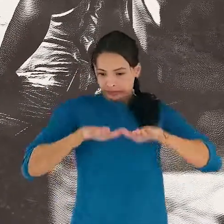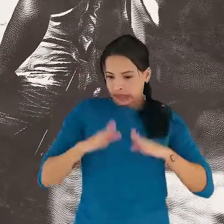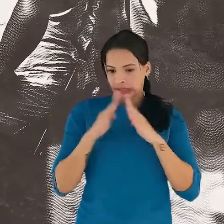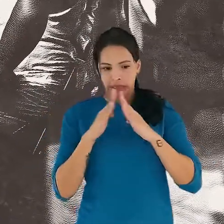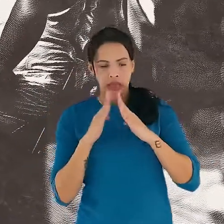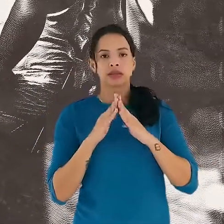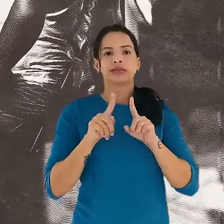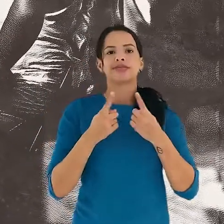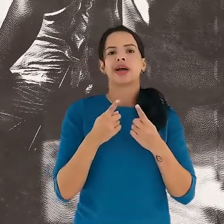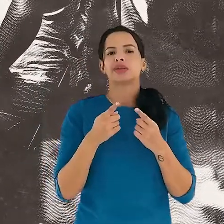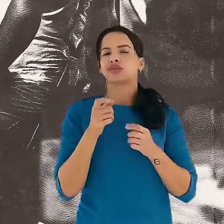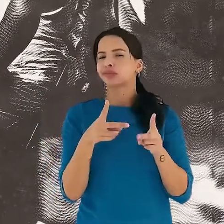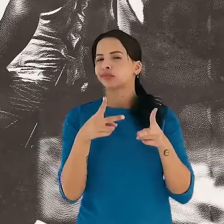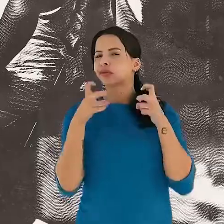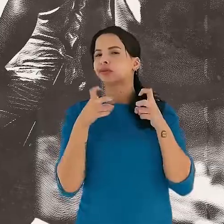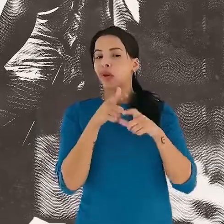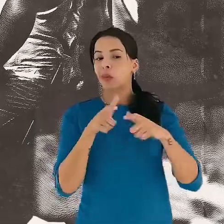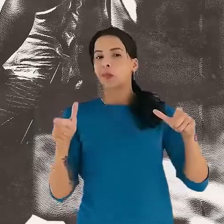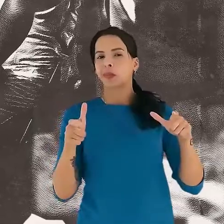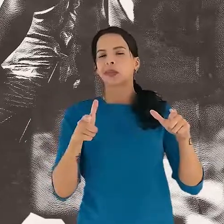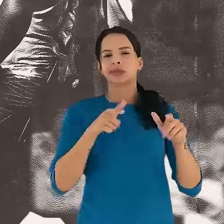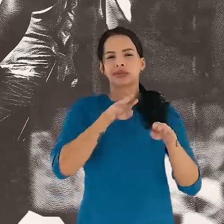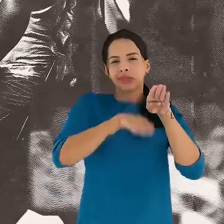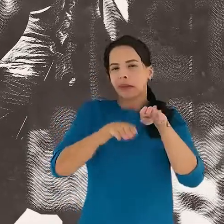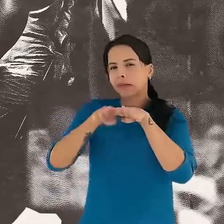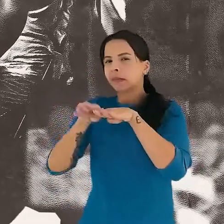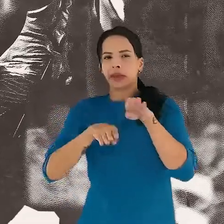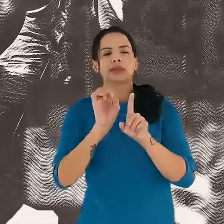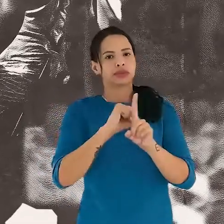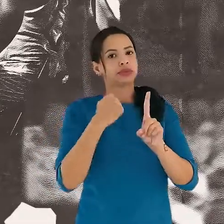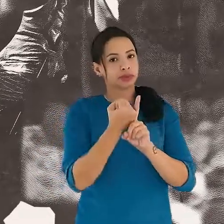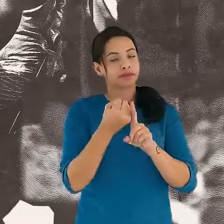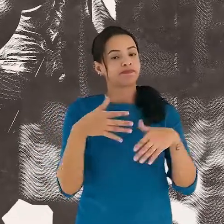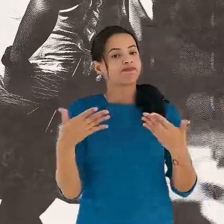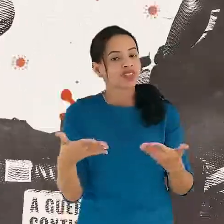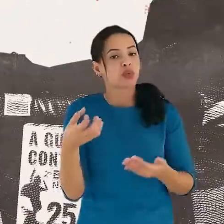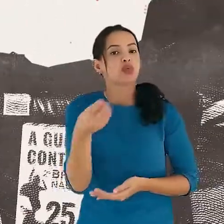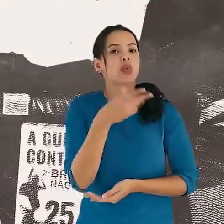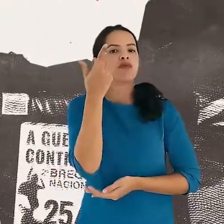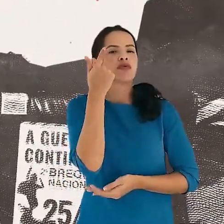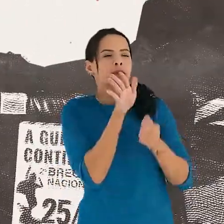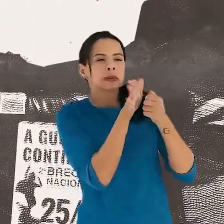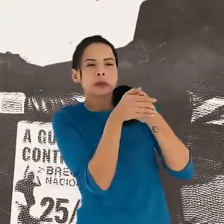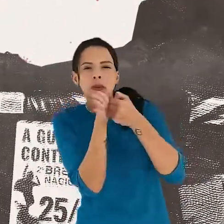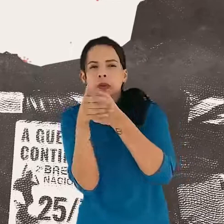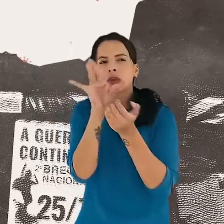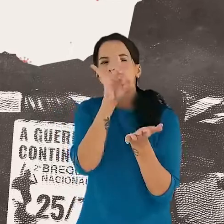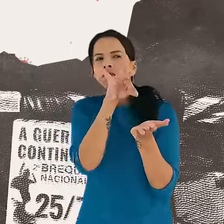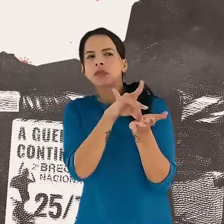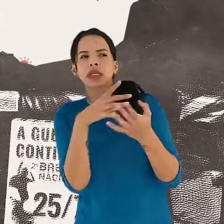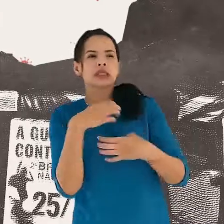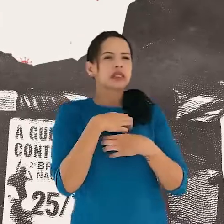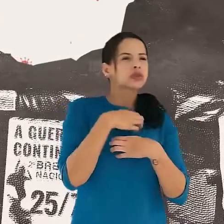às ruas, vimos crescer as desigualdades. Sob a angústia que dividimos com o mundo, o chamado novo normal escondeu realidades e